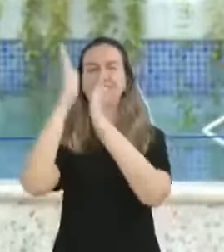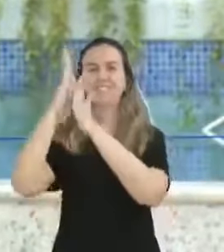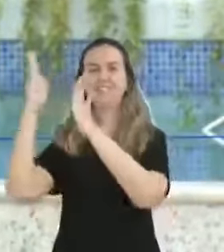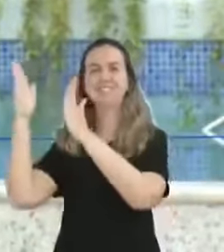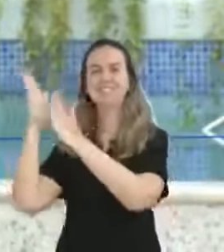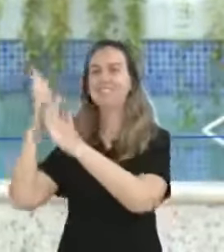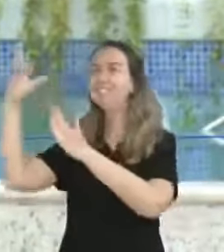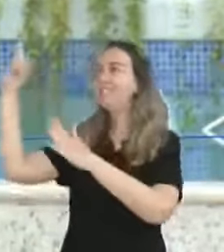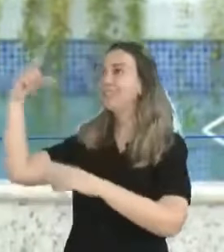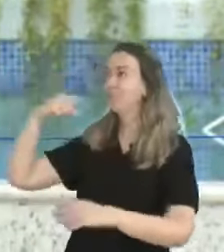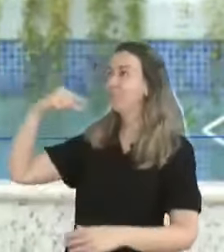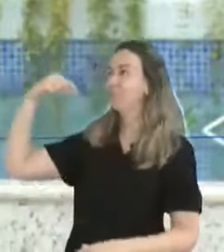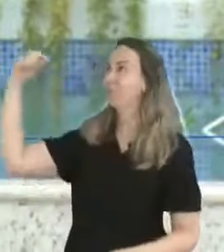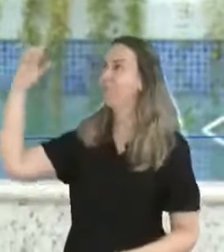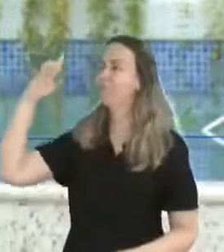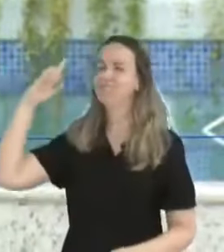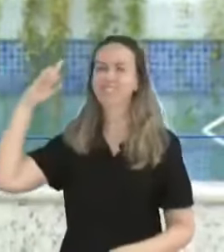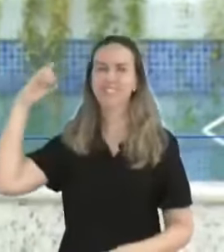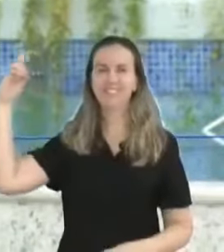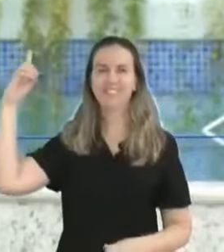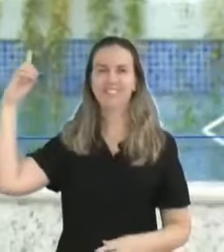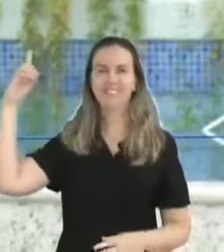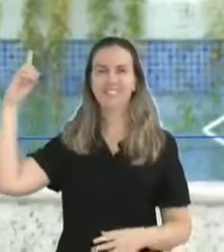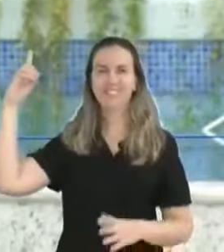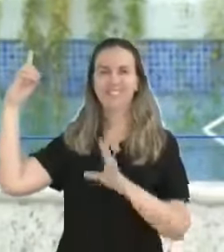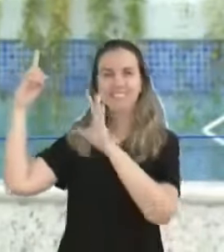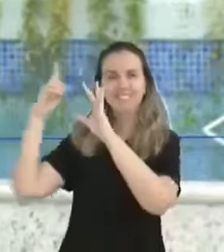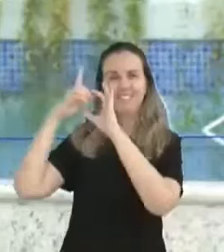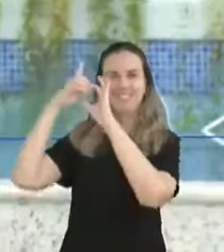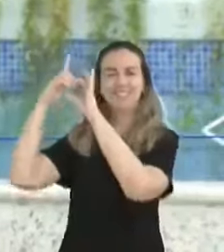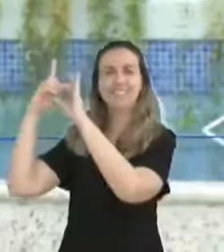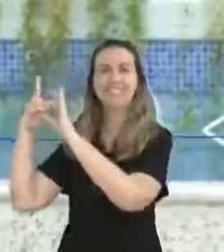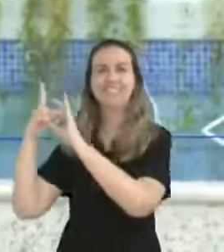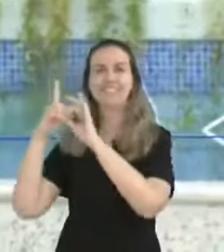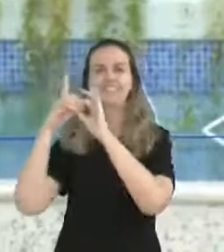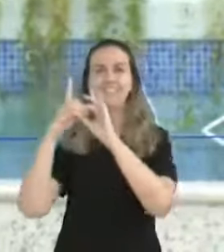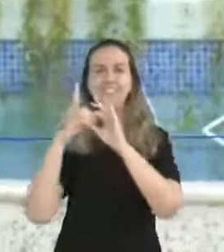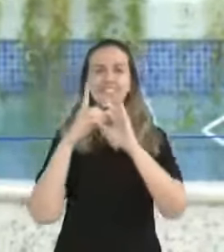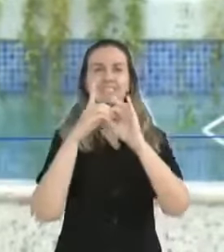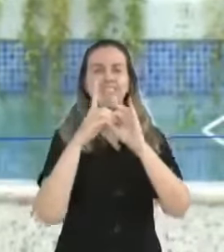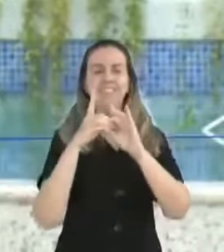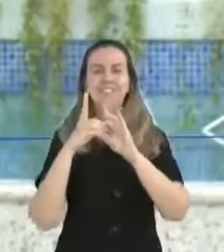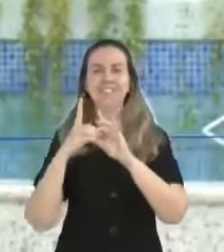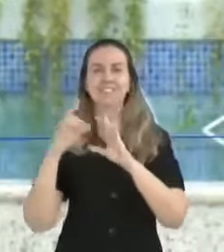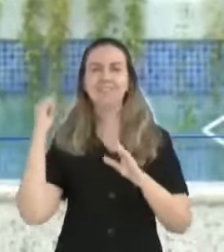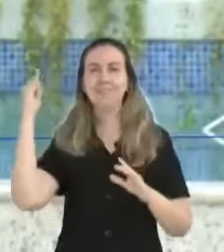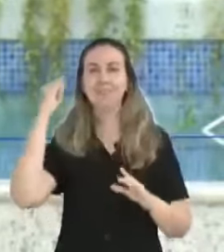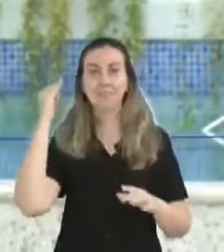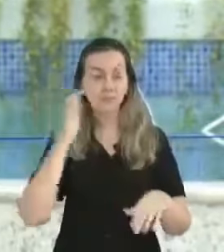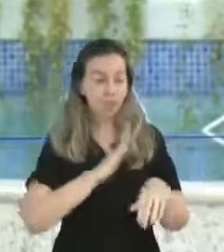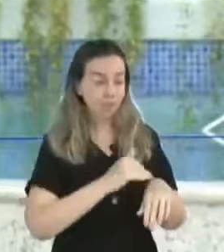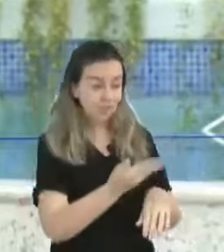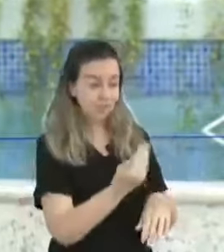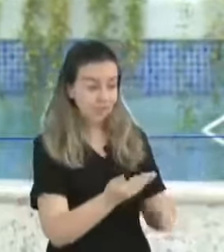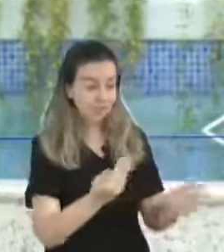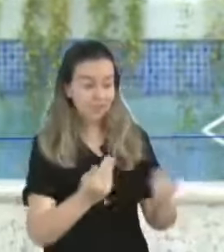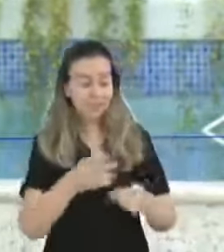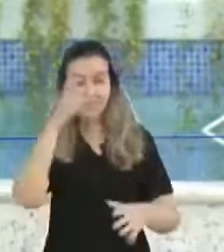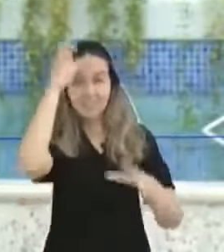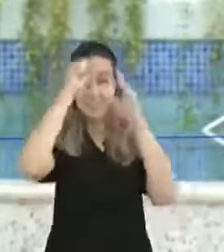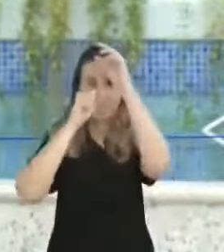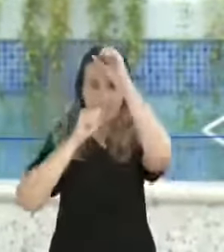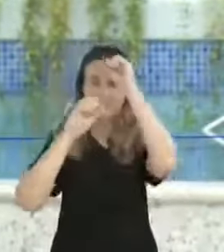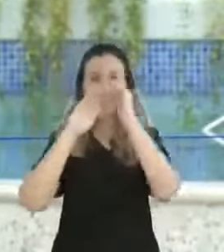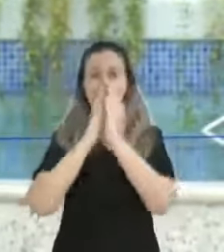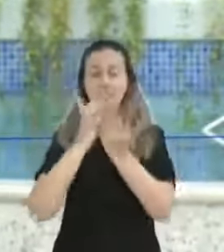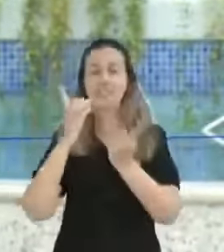nossa chamada, aonde passamos a nos apaixonar pelas almas, pelo ministério, e Deus nos levantou.